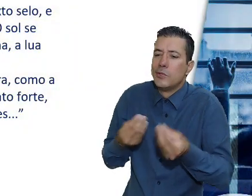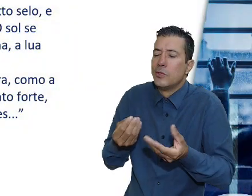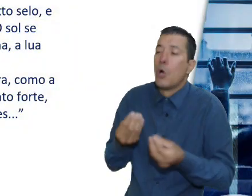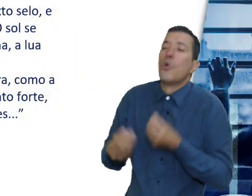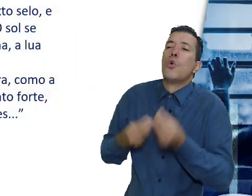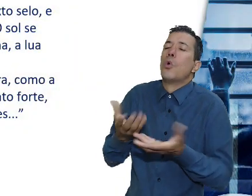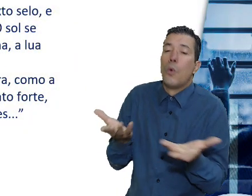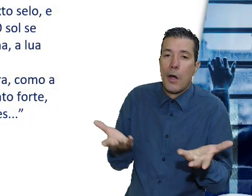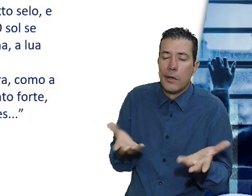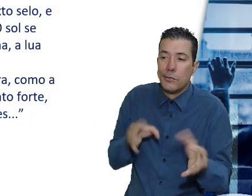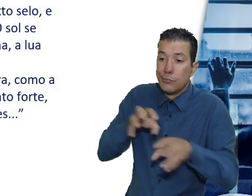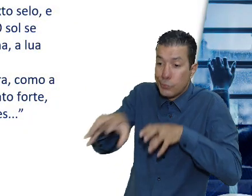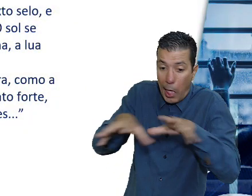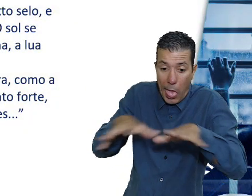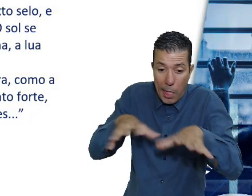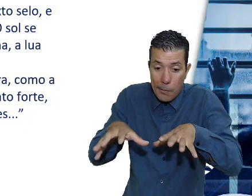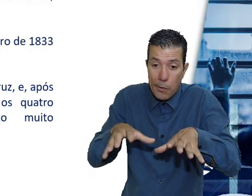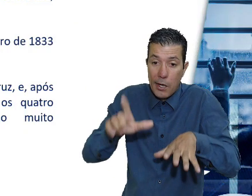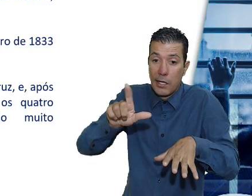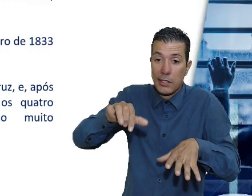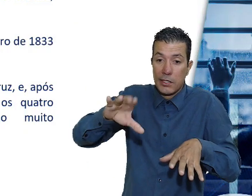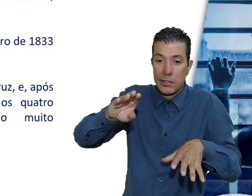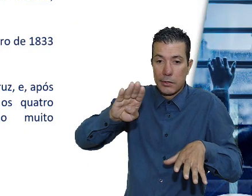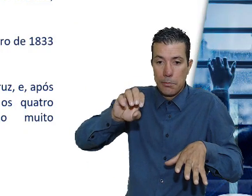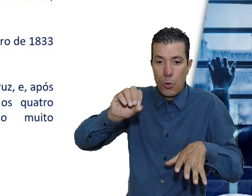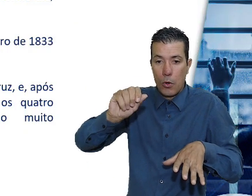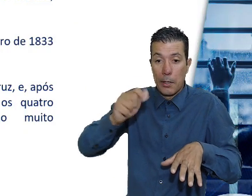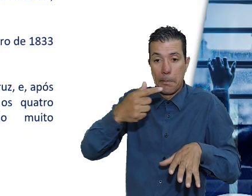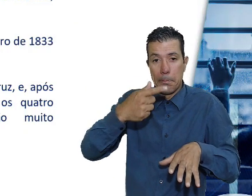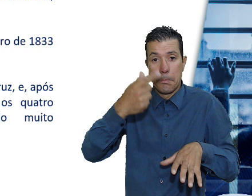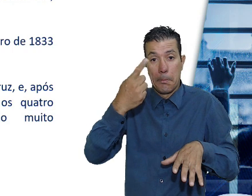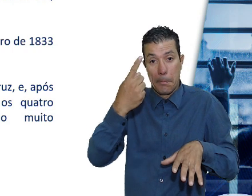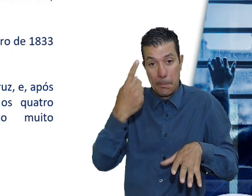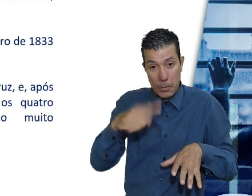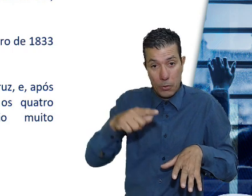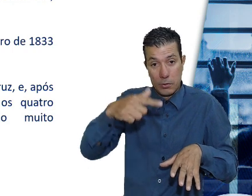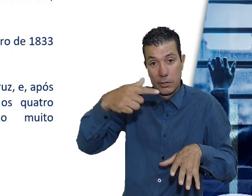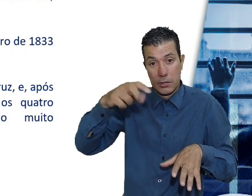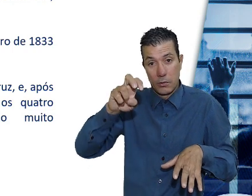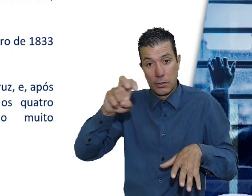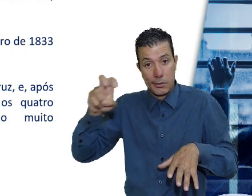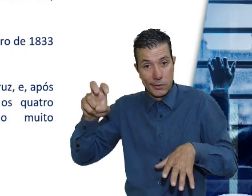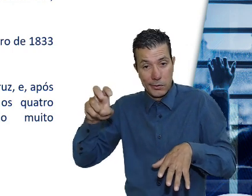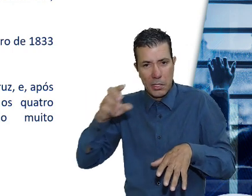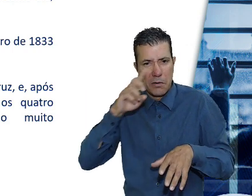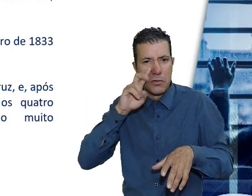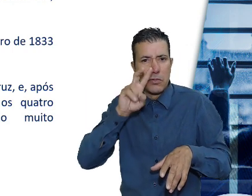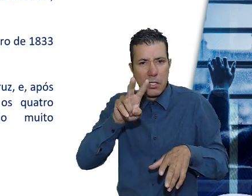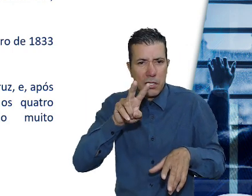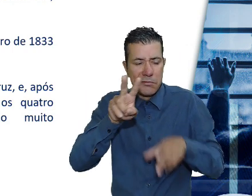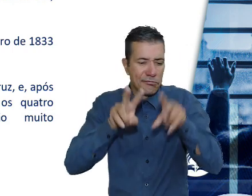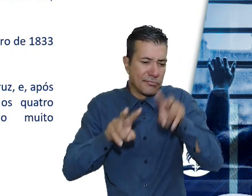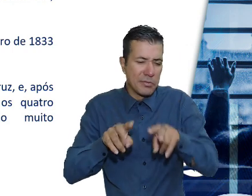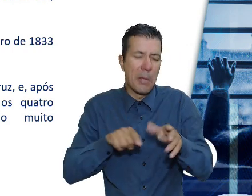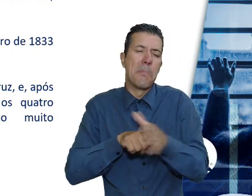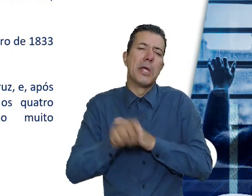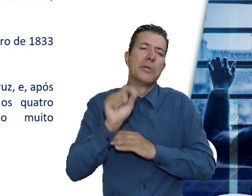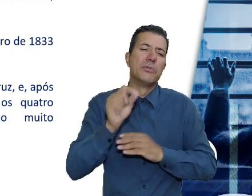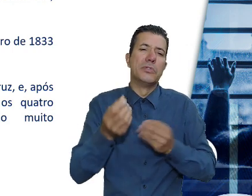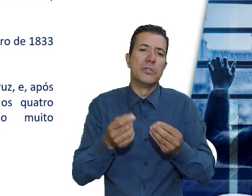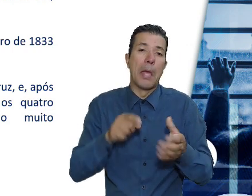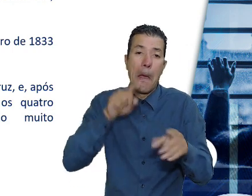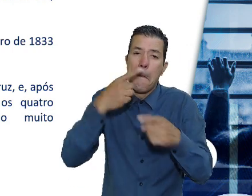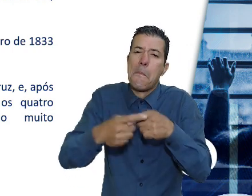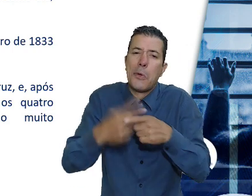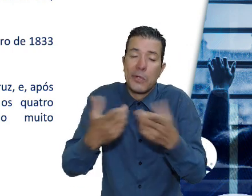grande terremoto é esse? É o terremoto de Lisboa de 1755. E talvez você que está assistindo aí se pergunte, mas por